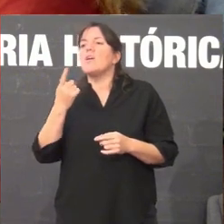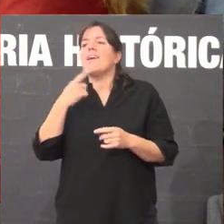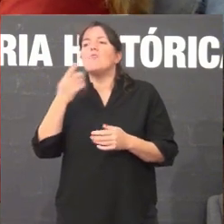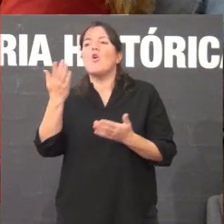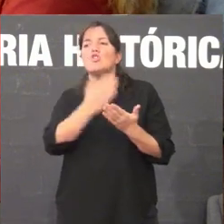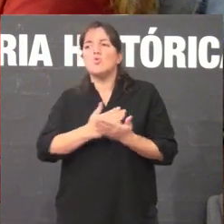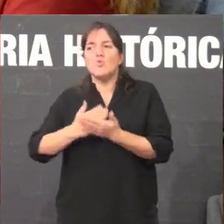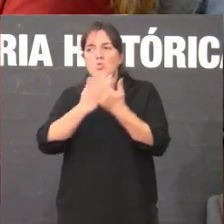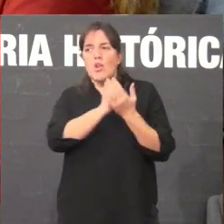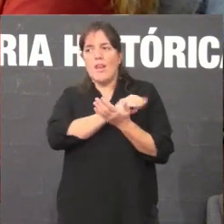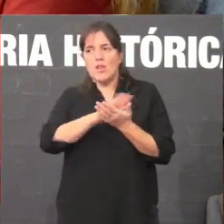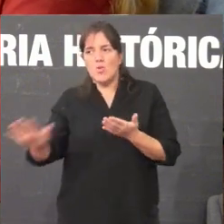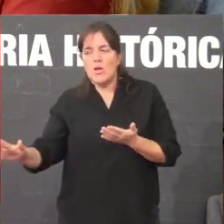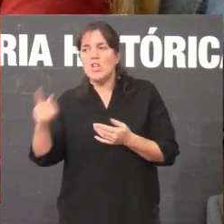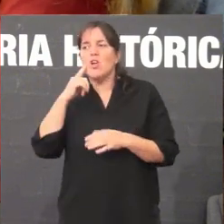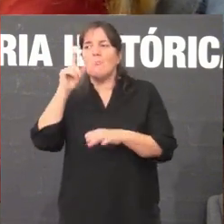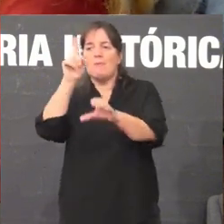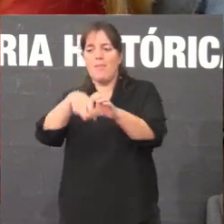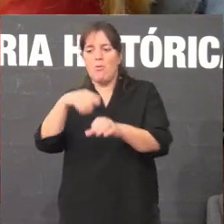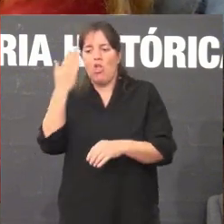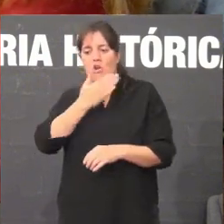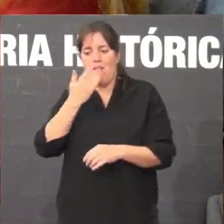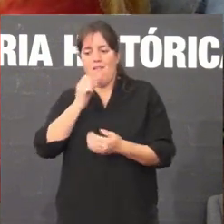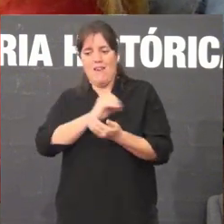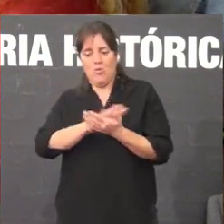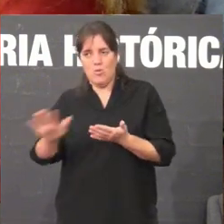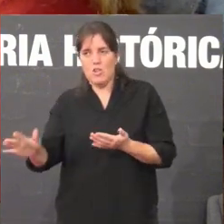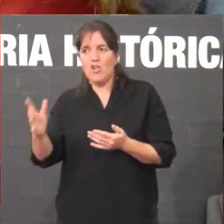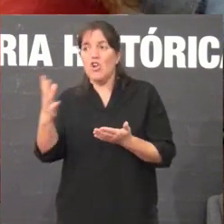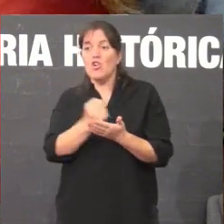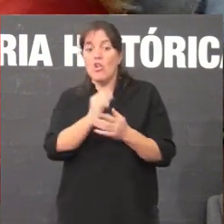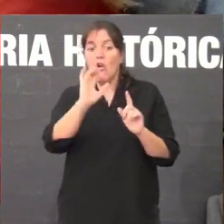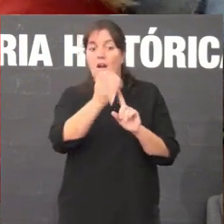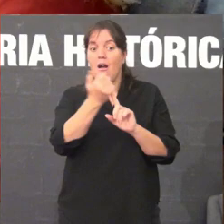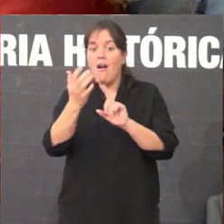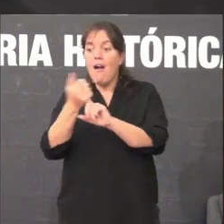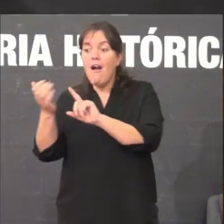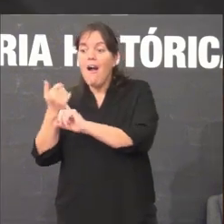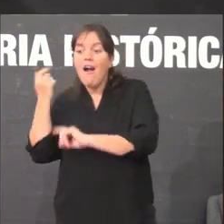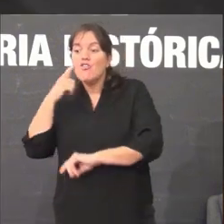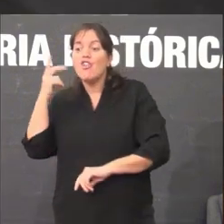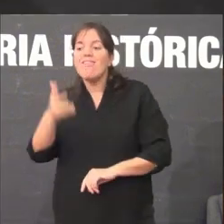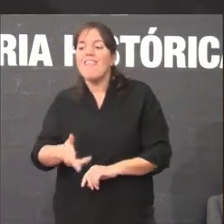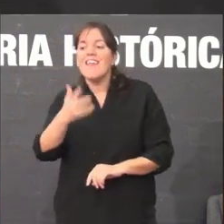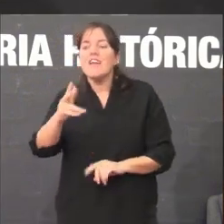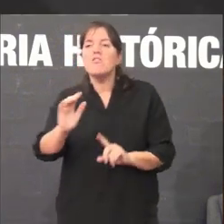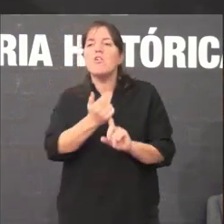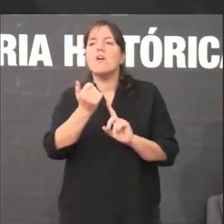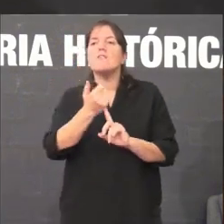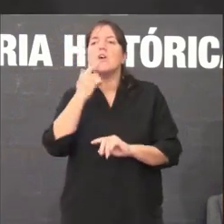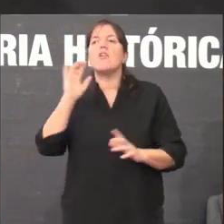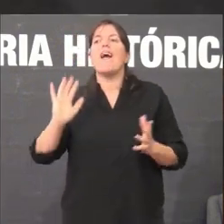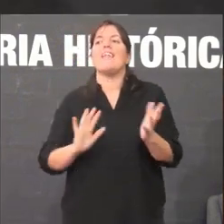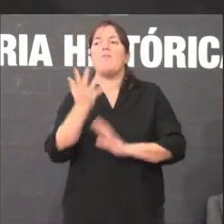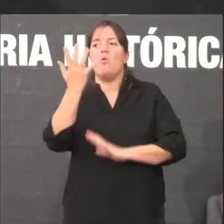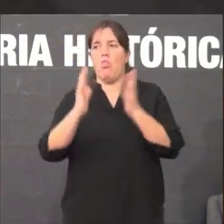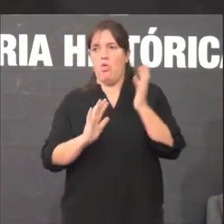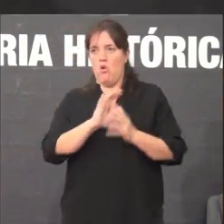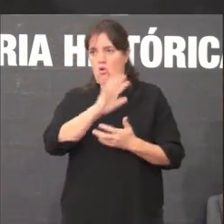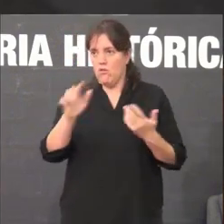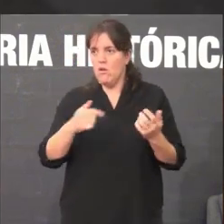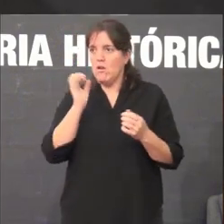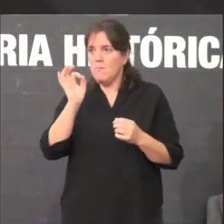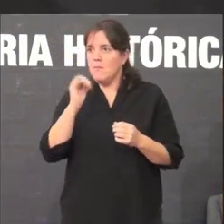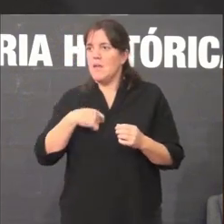direito à escolaridade pública gratuita, tudo isso foram direitos conseguidos durante a Revolução e consagrados